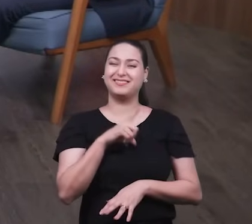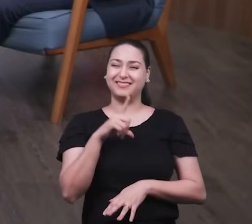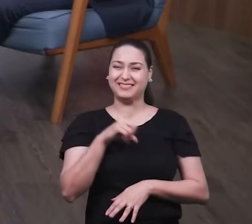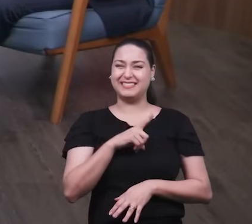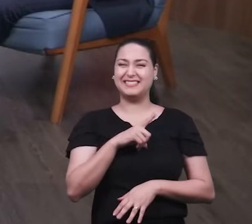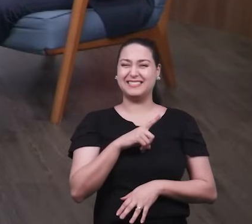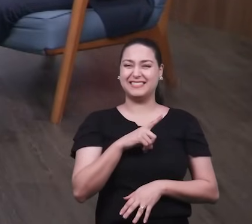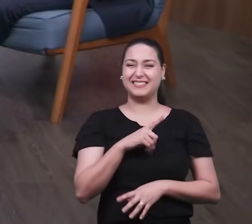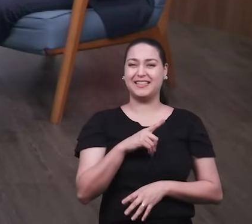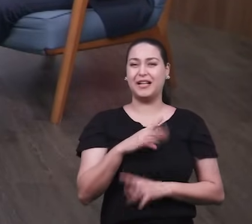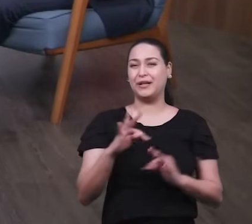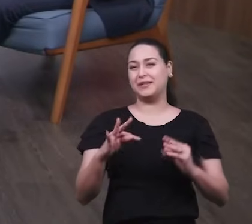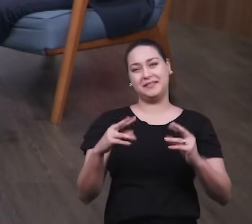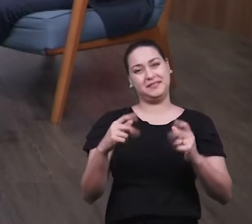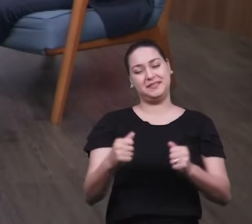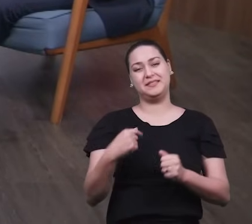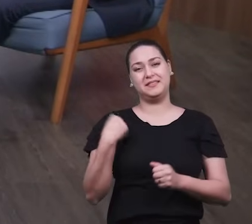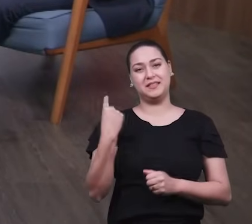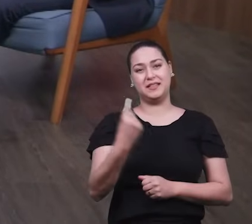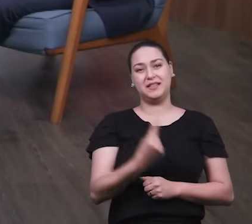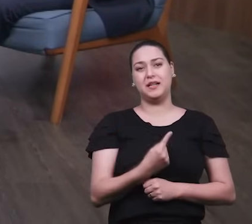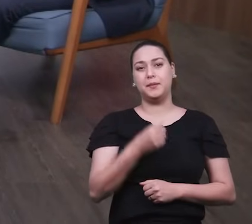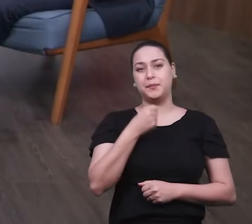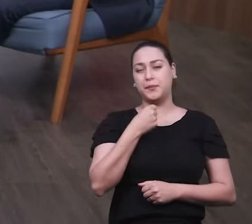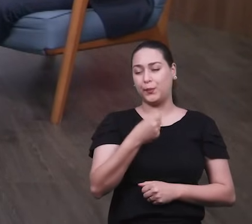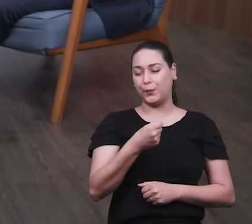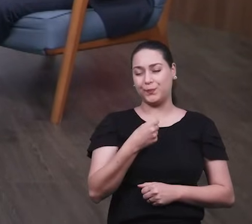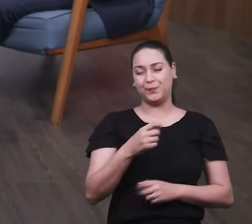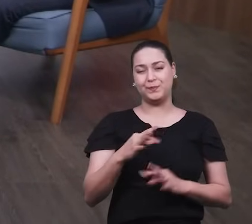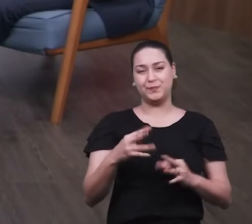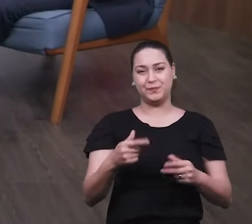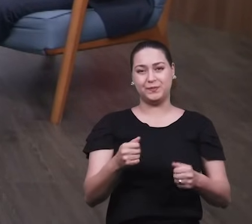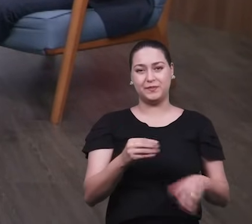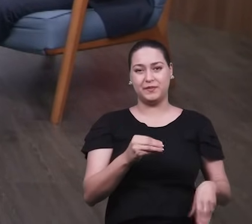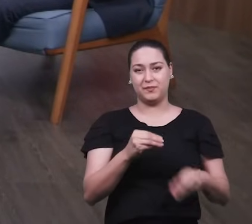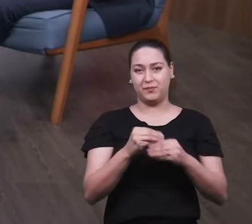resumo de tudo aquilo que nós comentamos. Daniel.